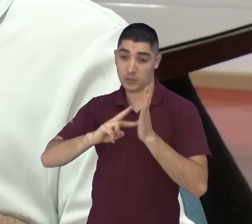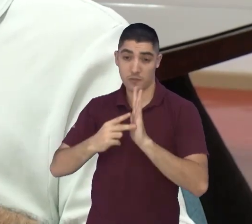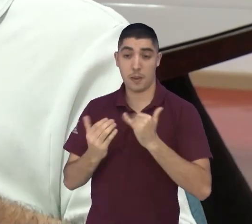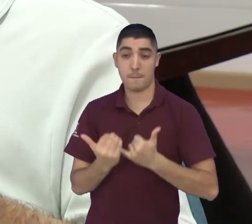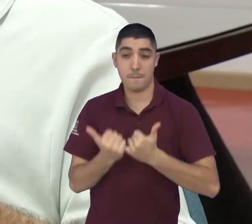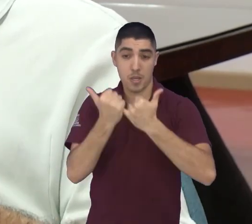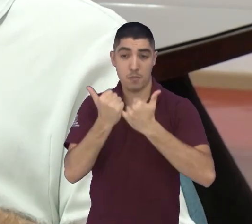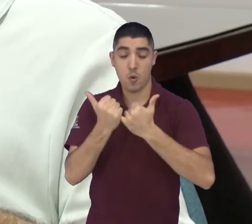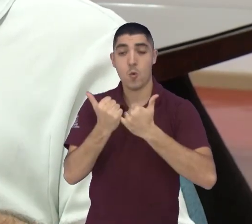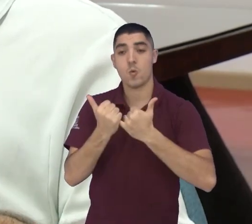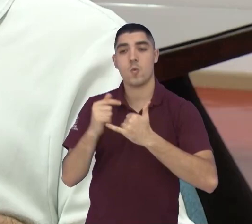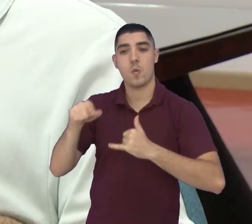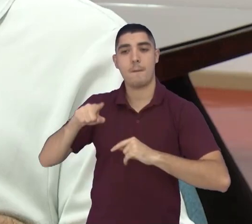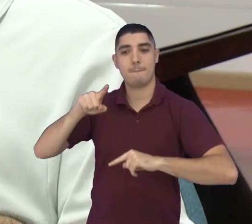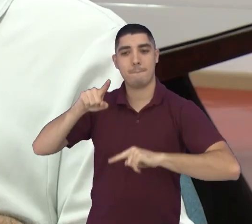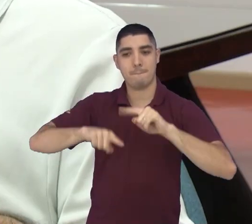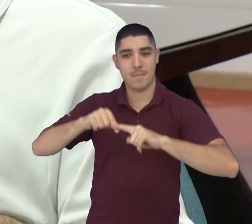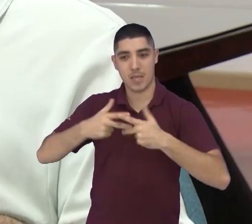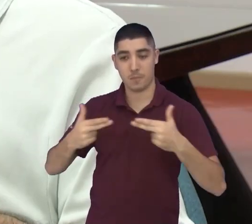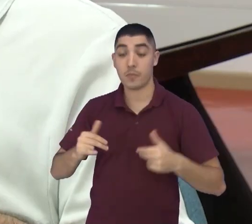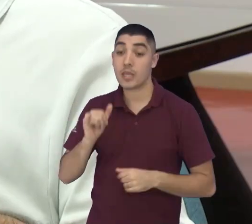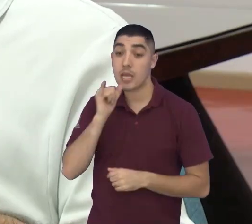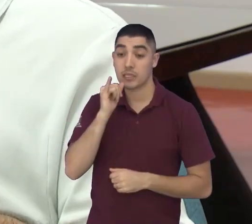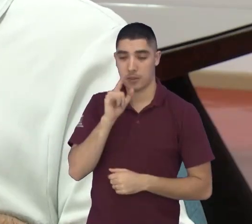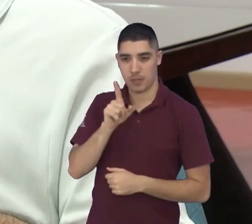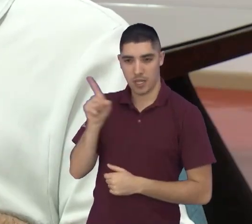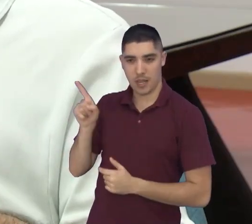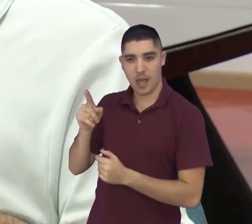Jacareí considerou o bolinho